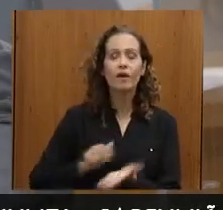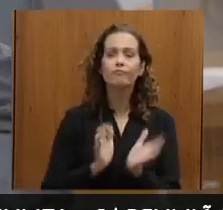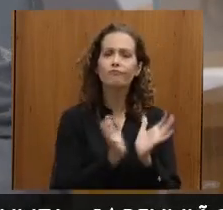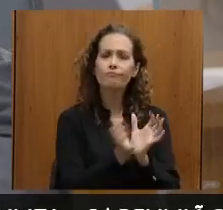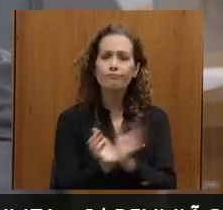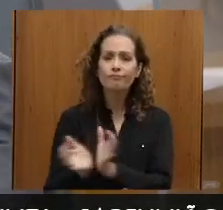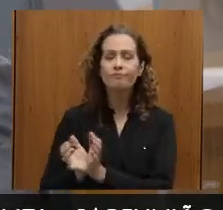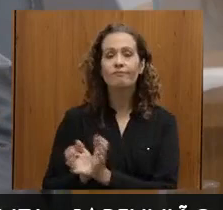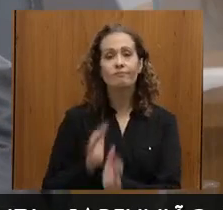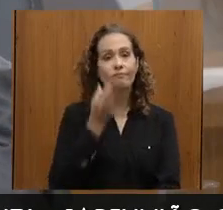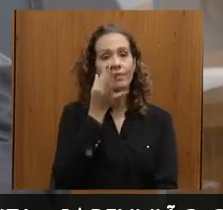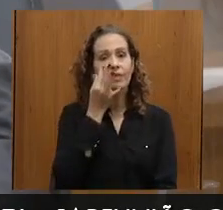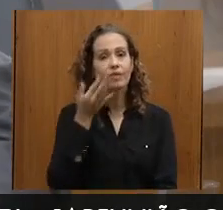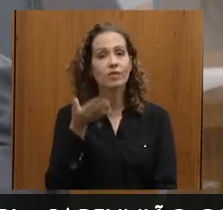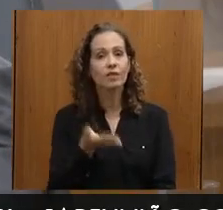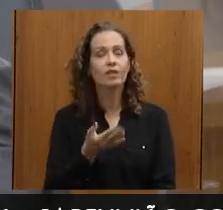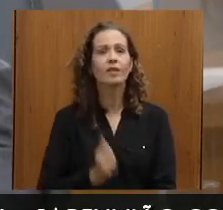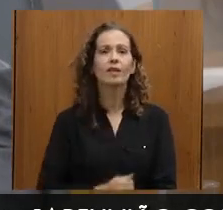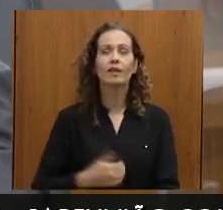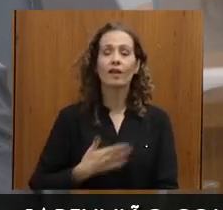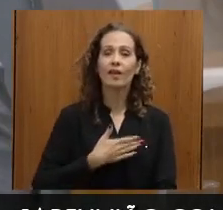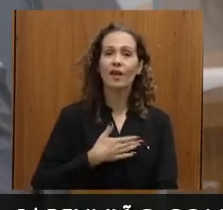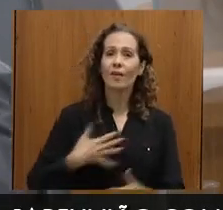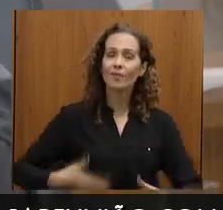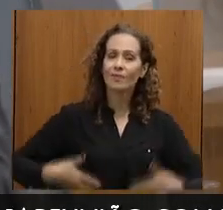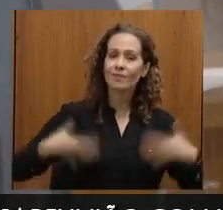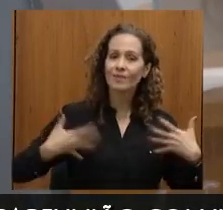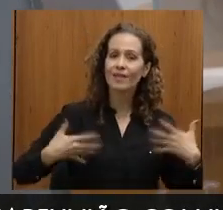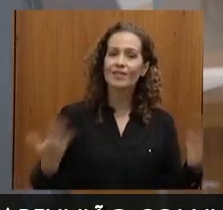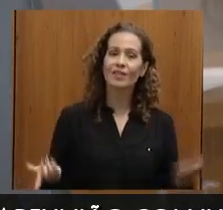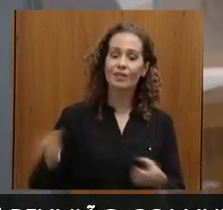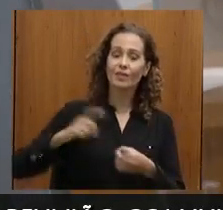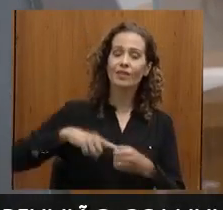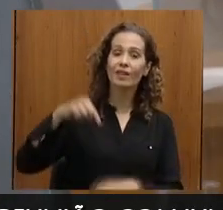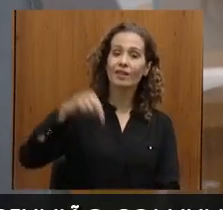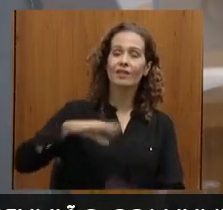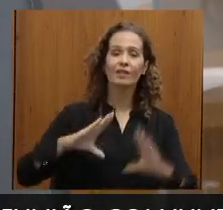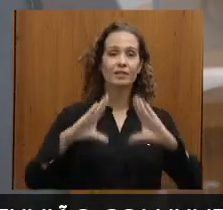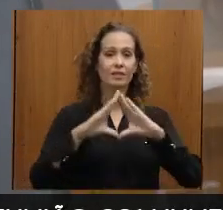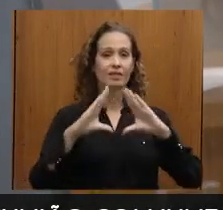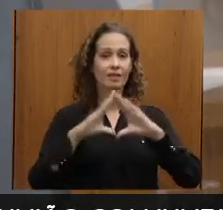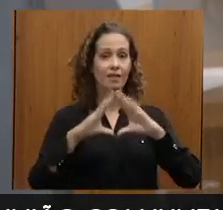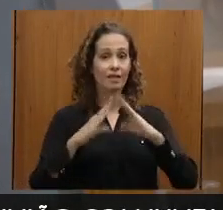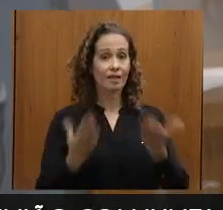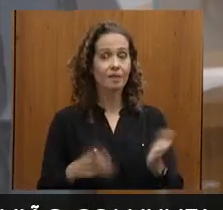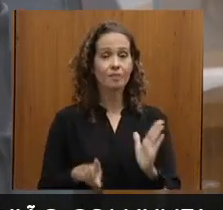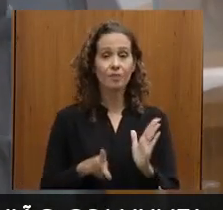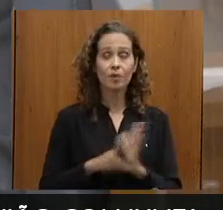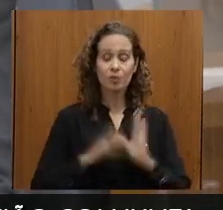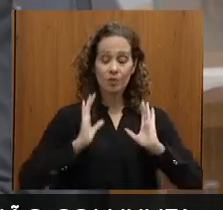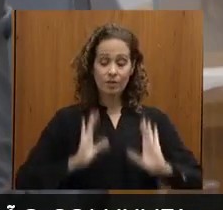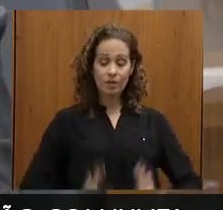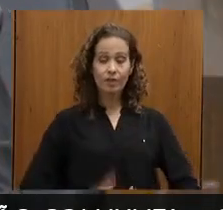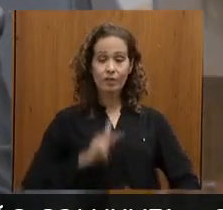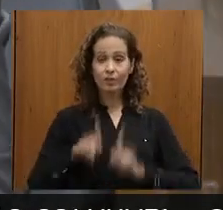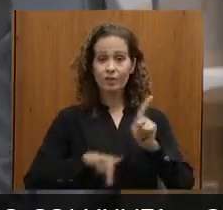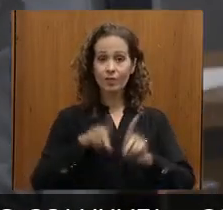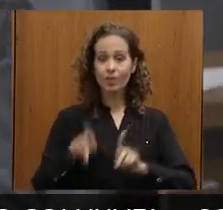Um prazer retornar a essa casa que verdadeiramente é a casa do cidadão, a casa do povo de Minas Gerais.